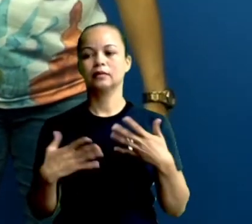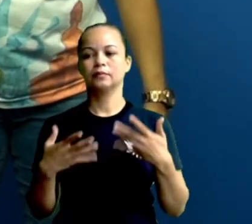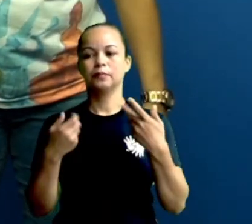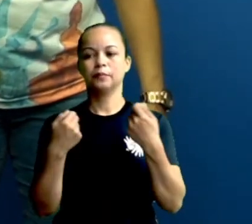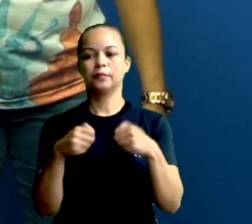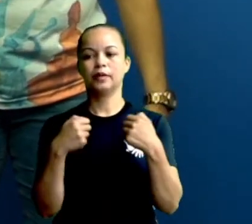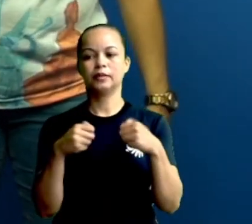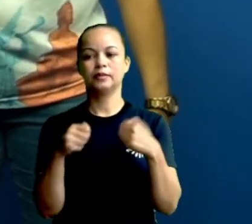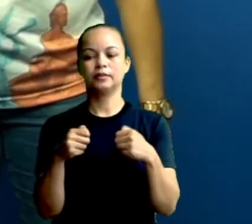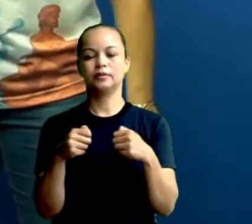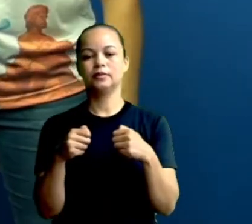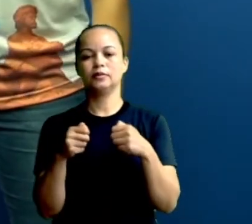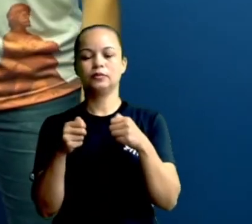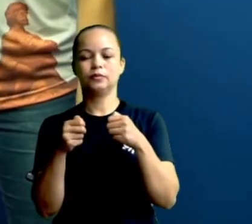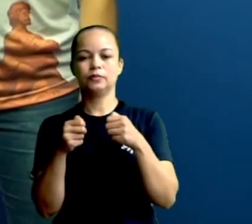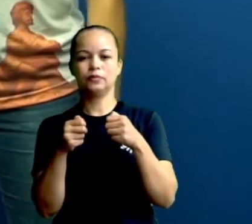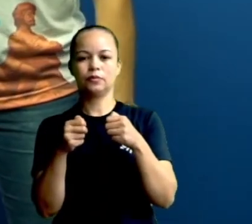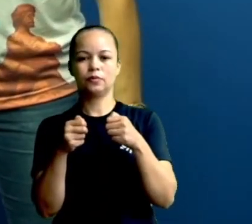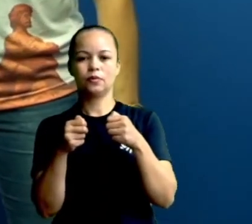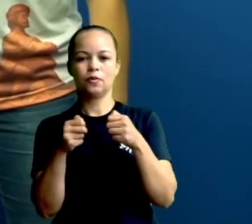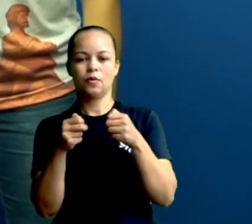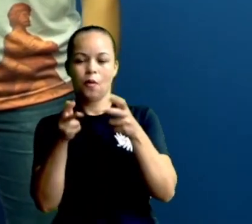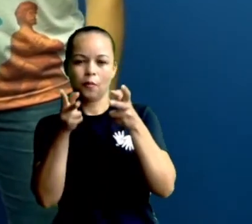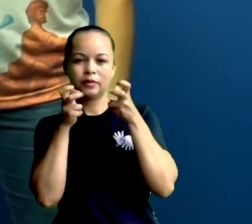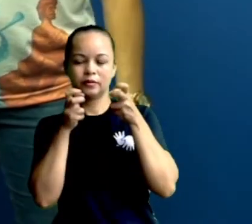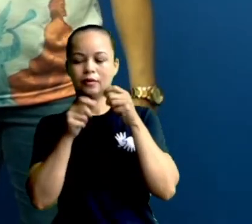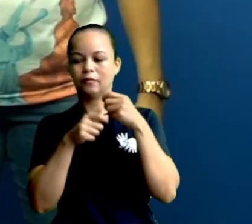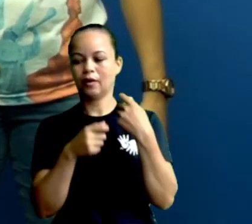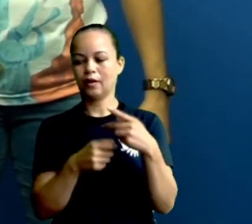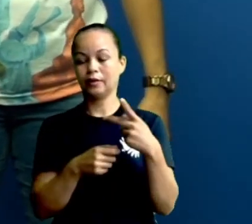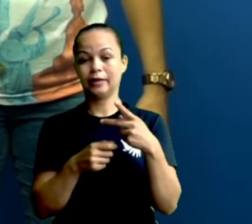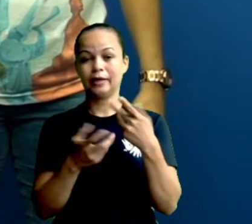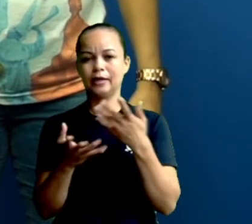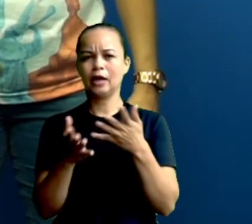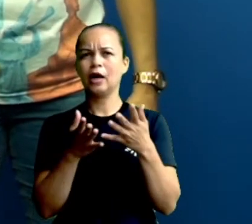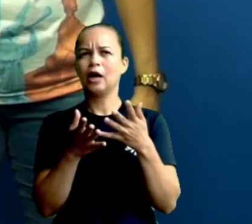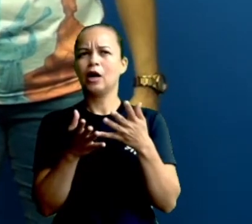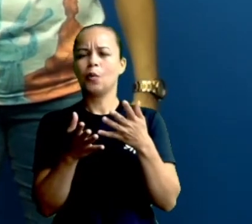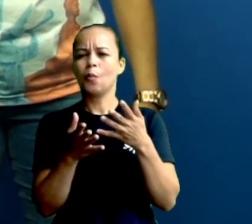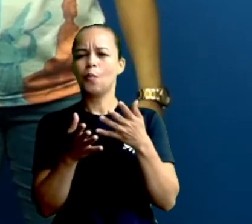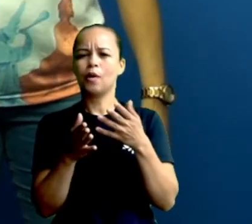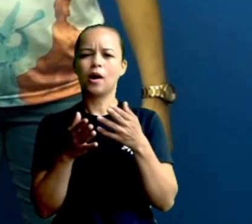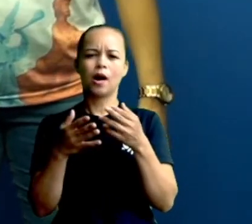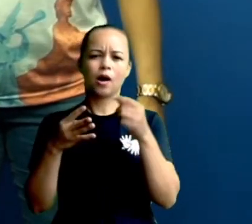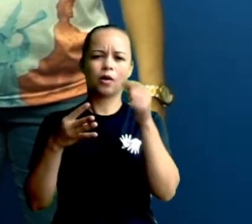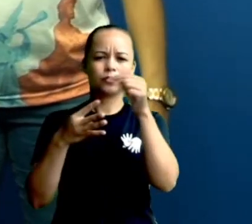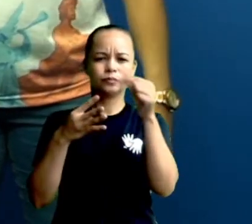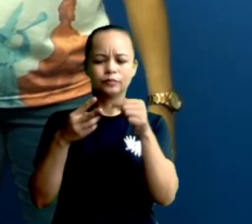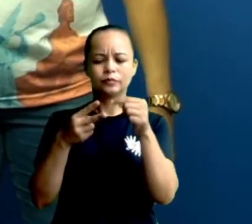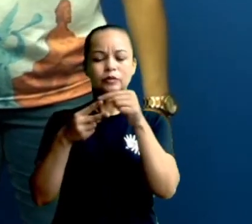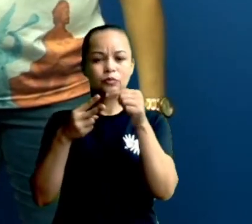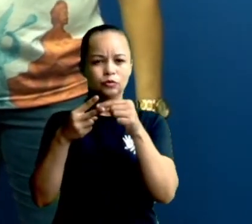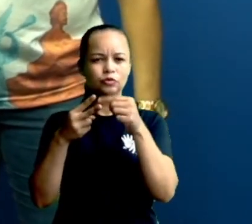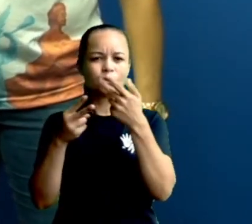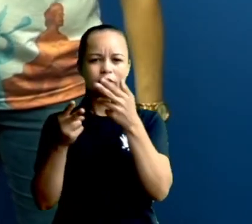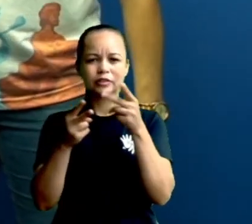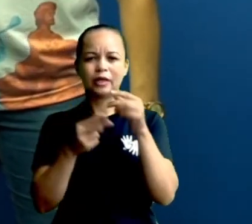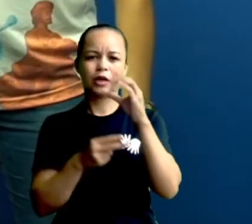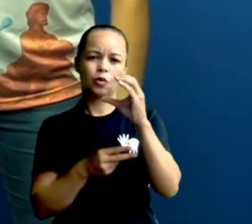preciso observar que eles não têm uma representação de